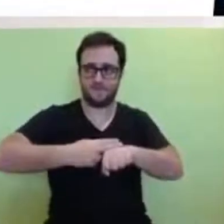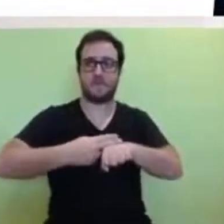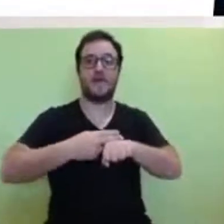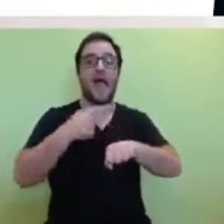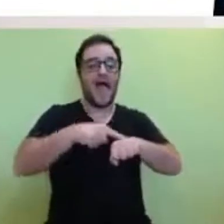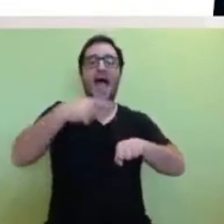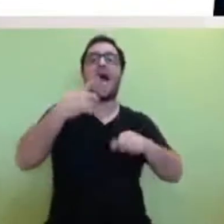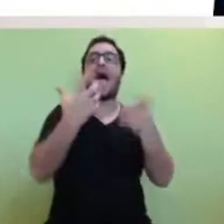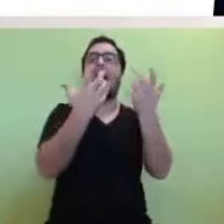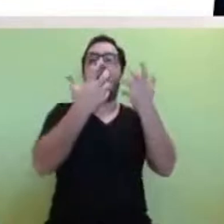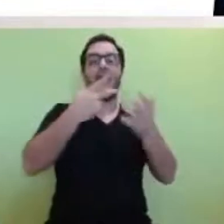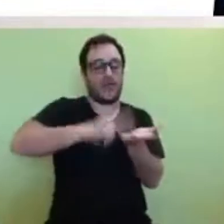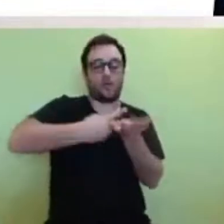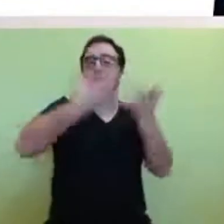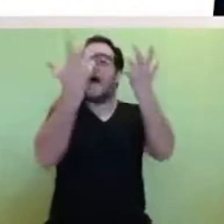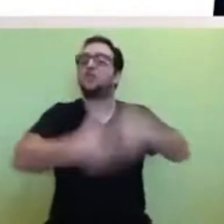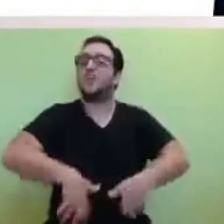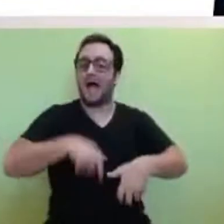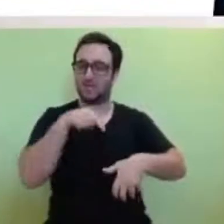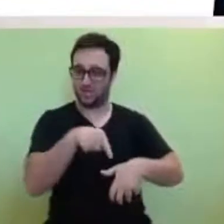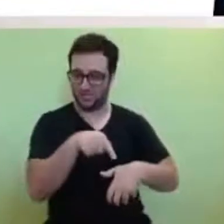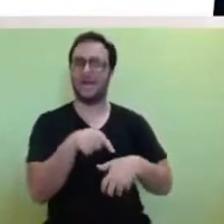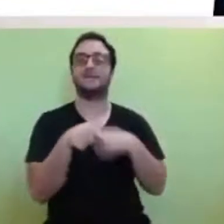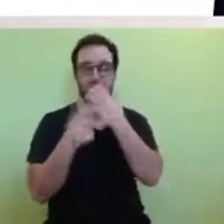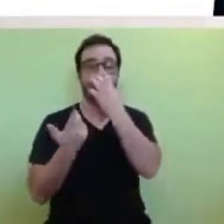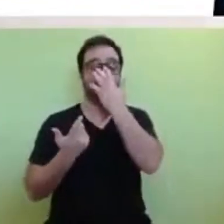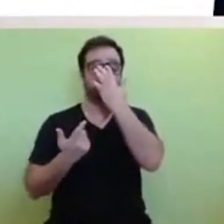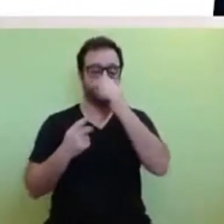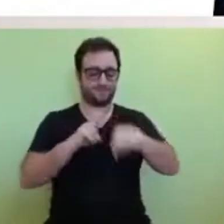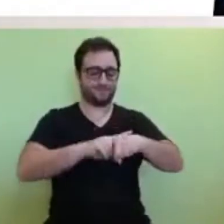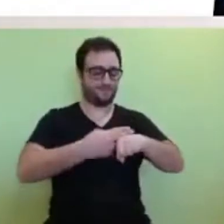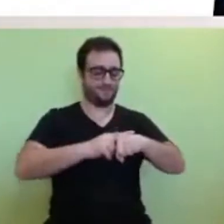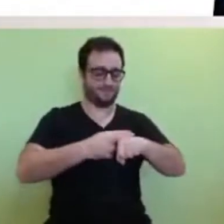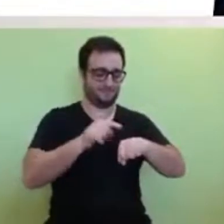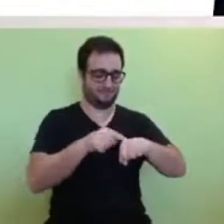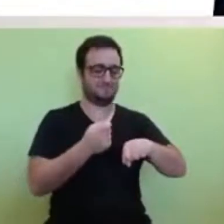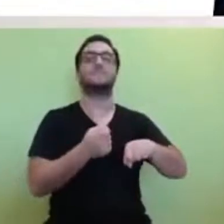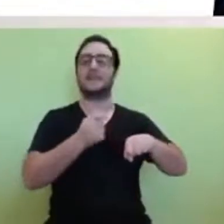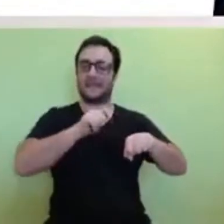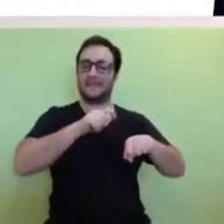pesquisei como que funciona esse tradutor automático, em que ele pode ser